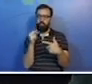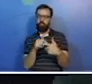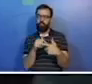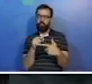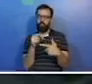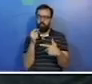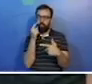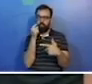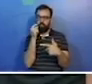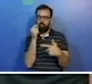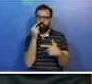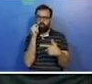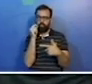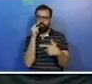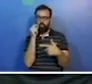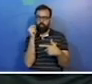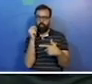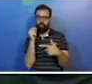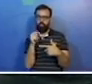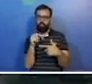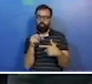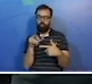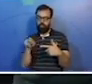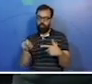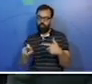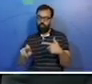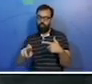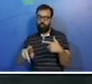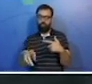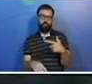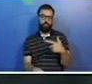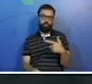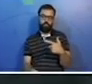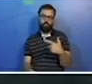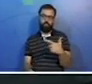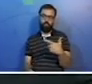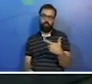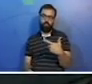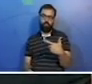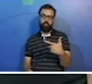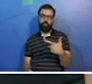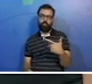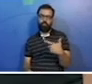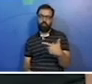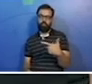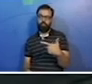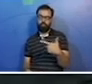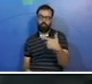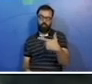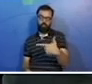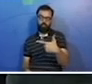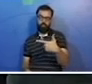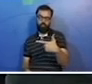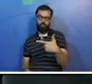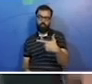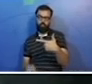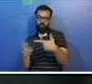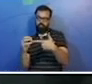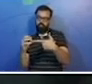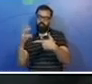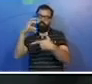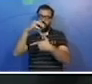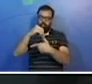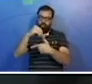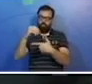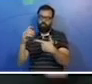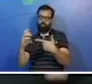ratinho, com o coelho. Agora nós vamos fazer com o ratinho, o herbívoro. Então, pasto. Quem que agora é o